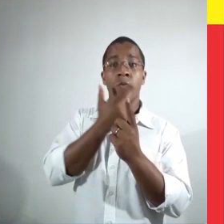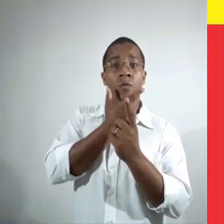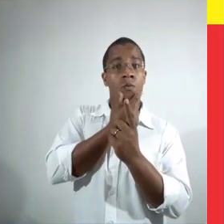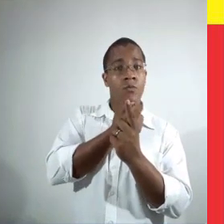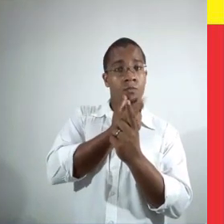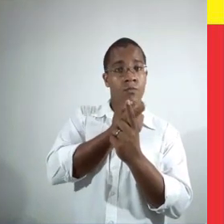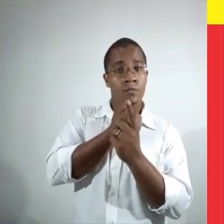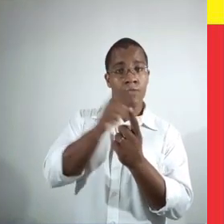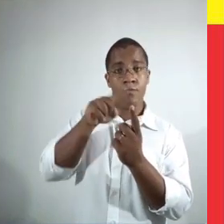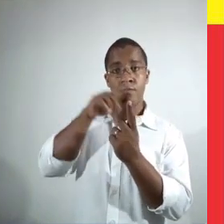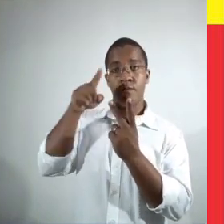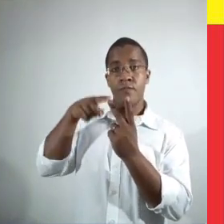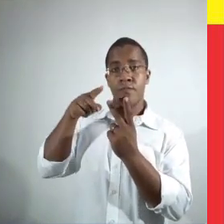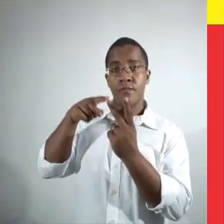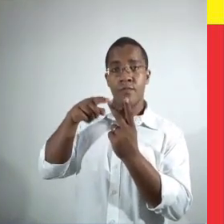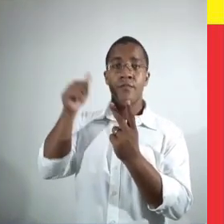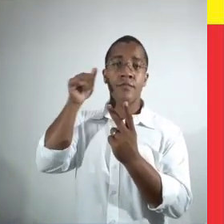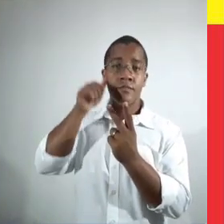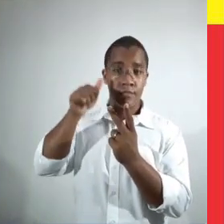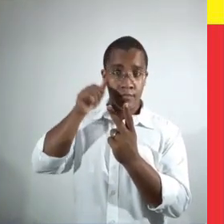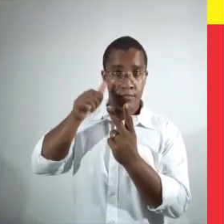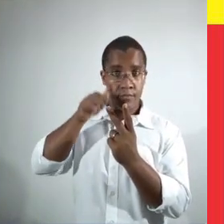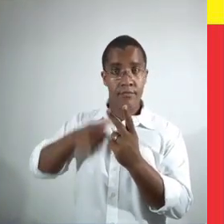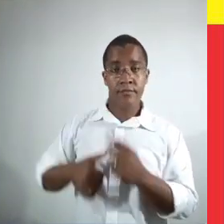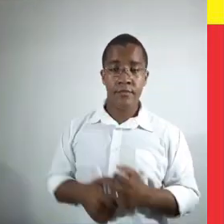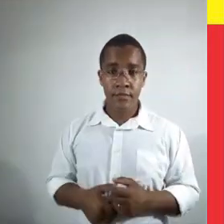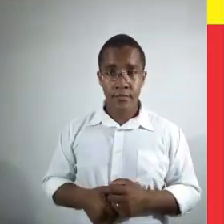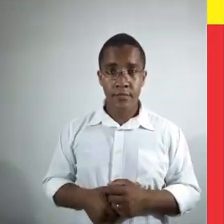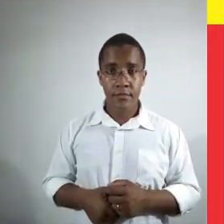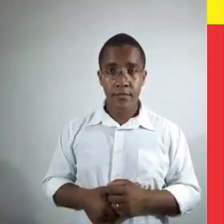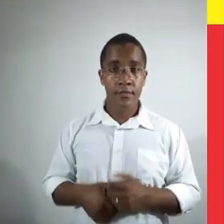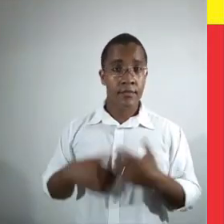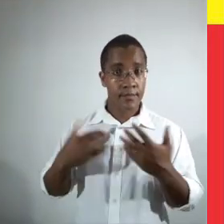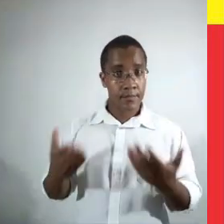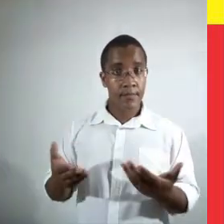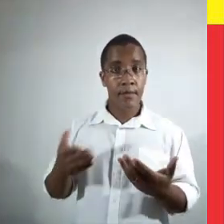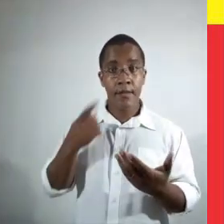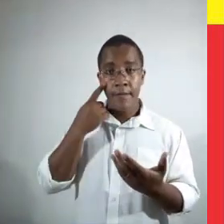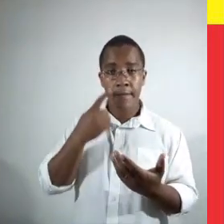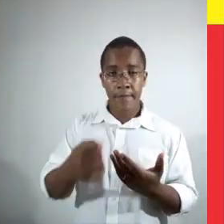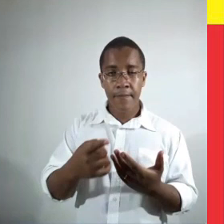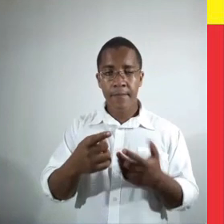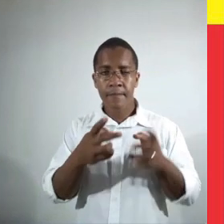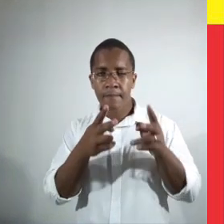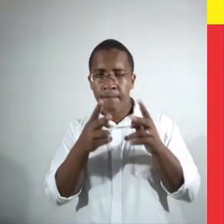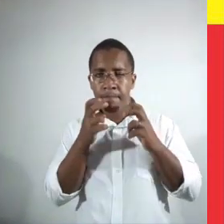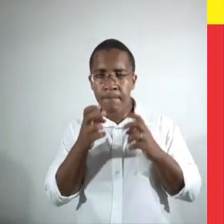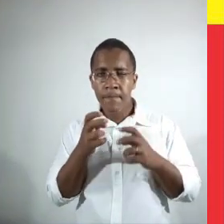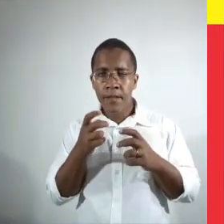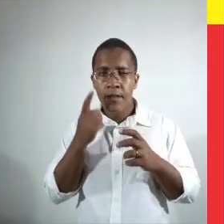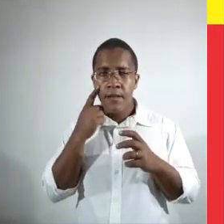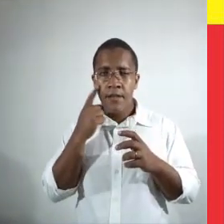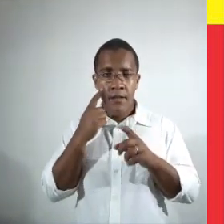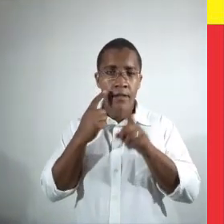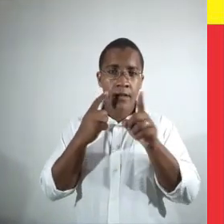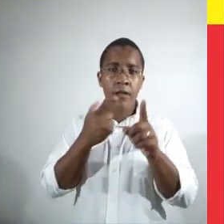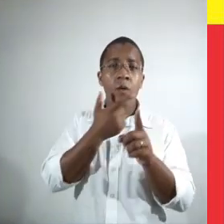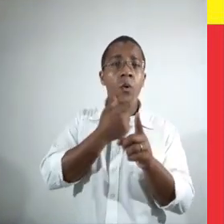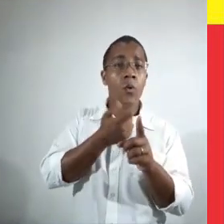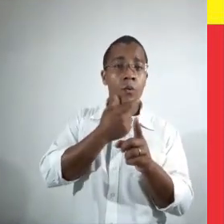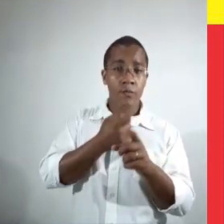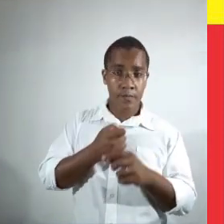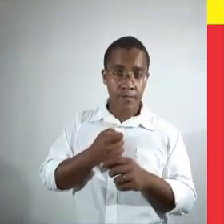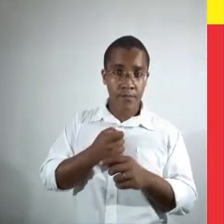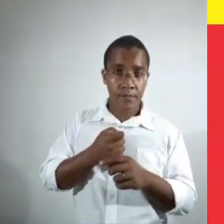o sexo masculino e o outro representando o sexo feminino. Então, vamos observar o da esquerda, o